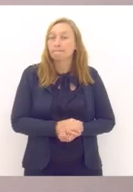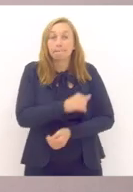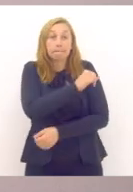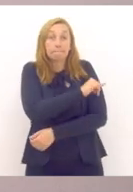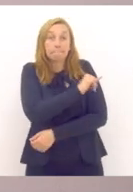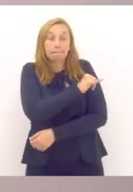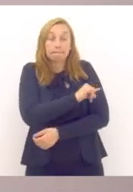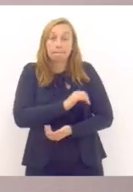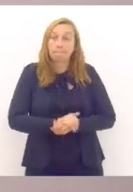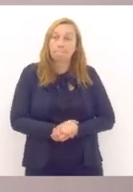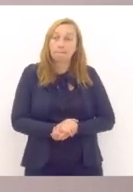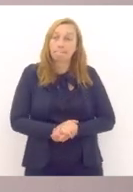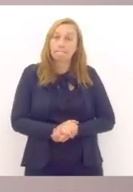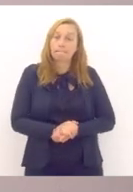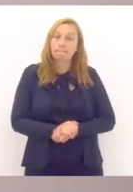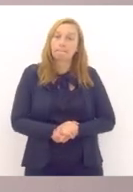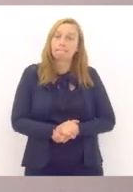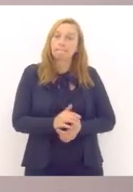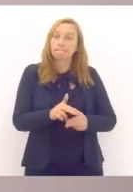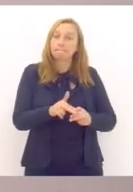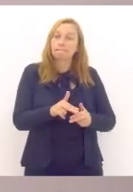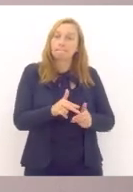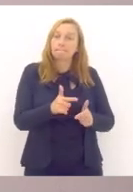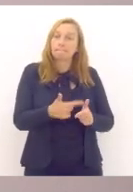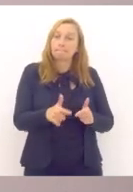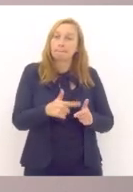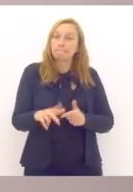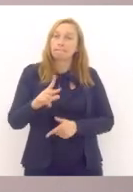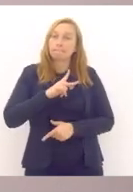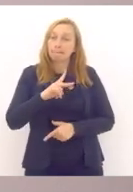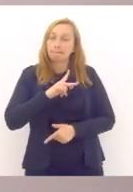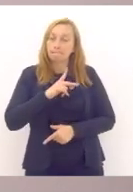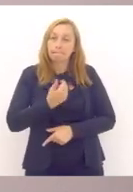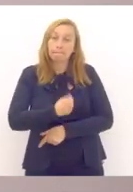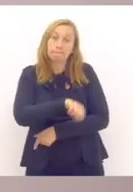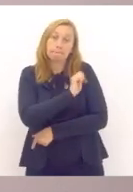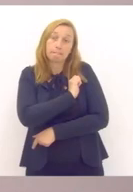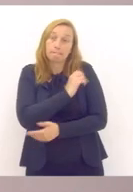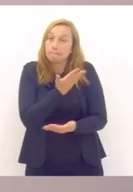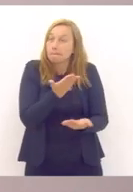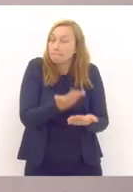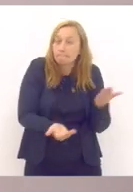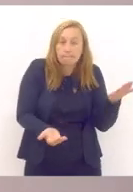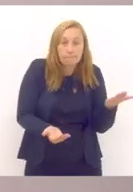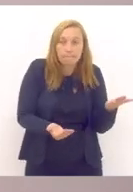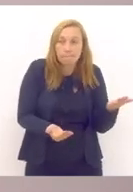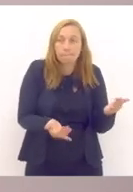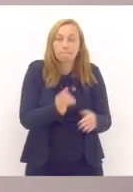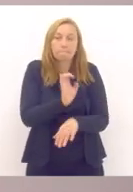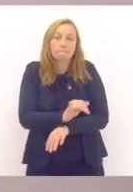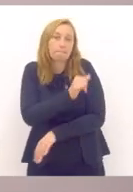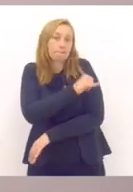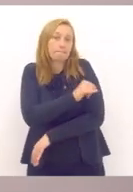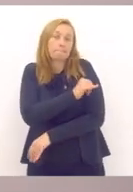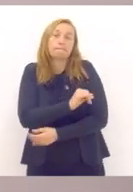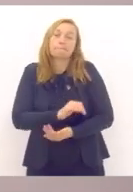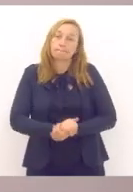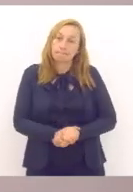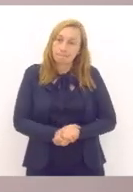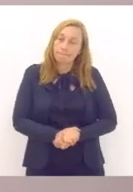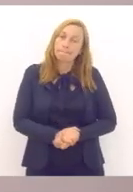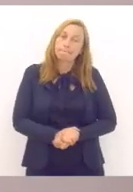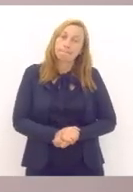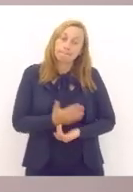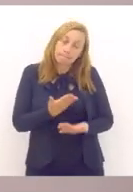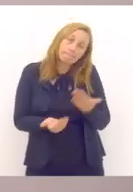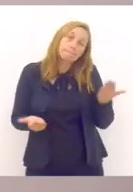a gente tem uma questão própria da guerra fiscal que arrebentou com a indústria no Rio de Janeiro. A gente dormiu. O Estado do Rio de Janeiro